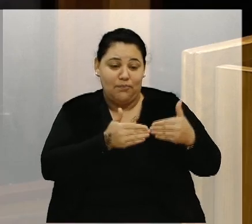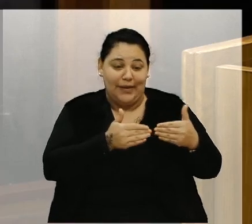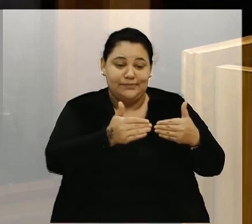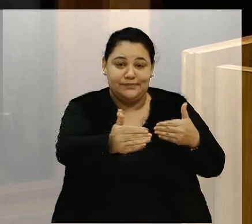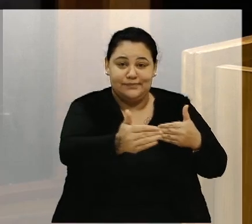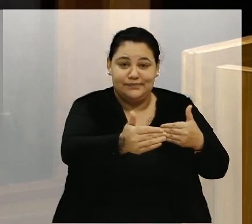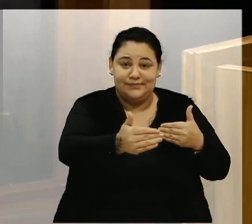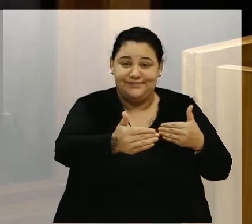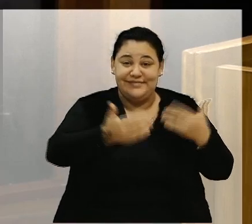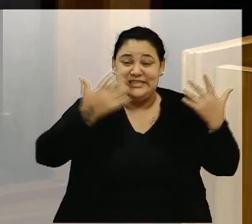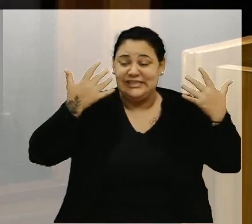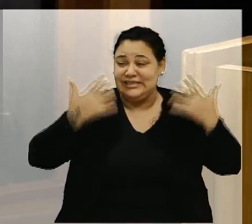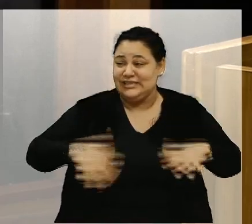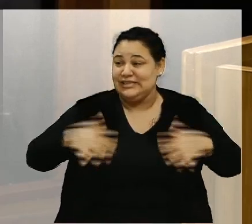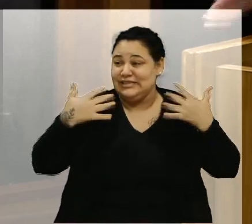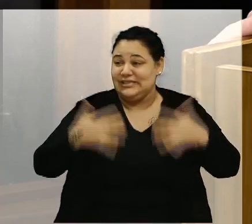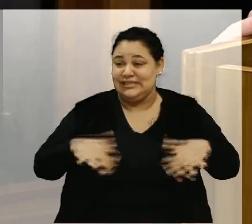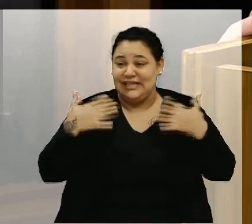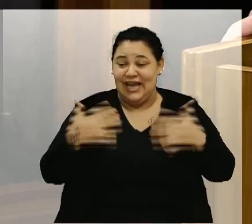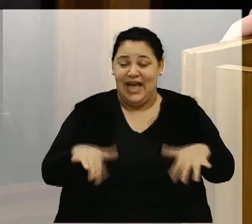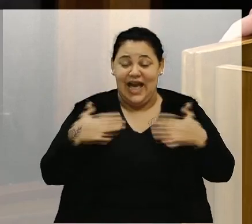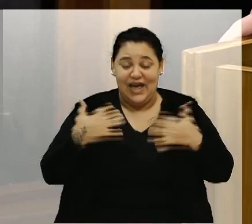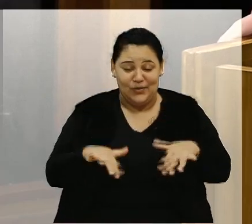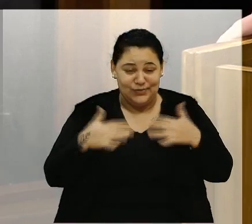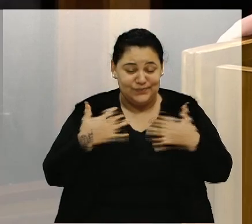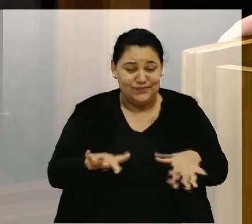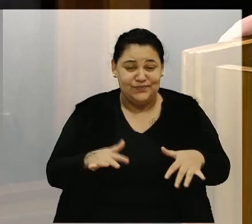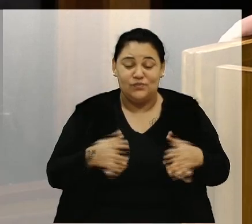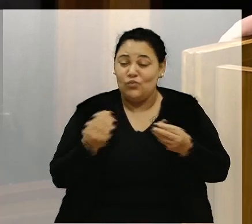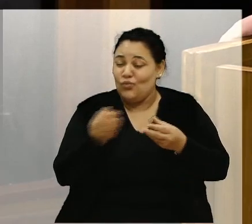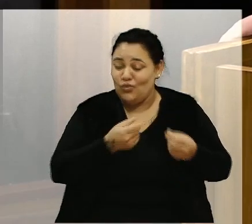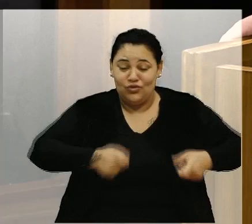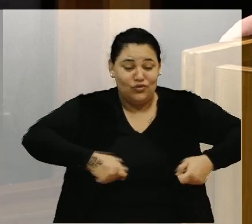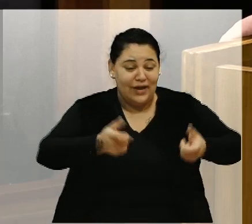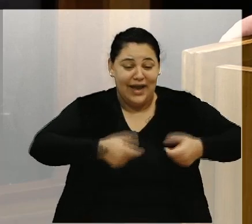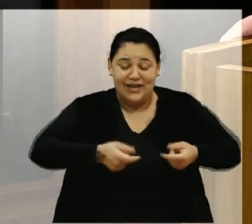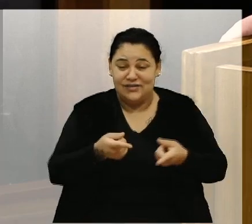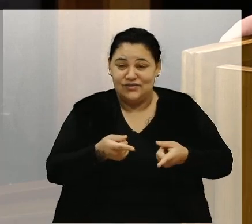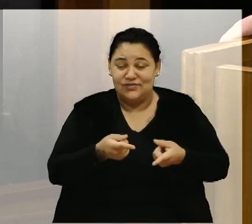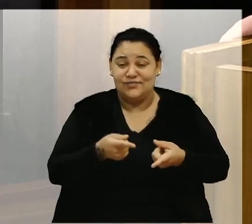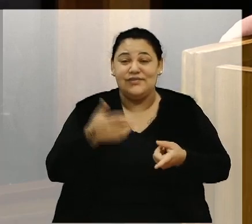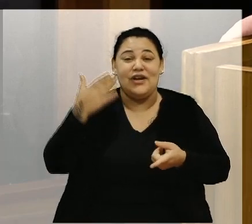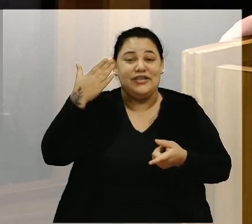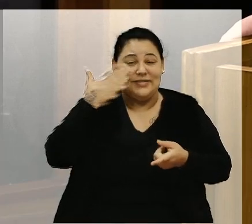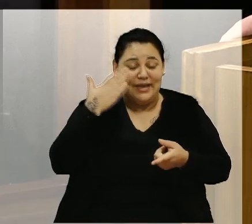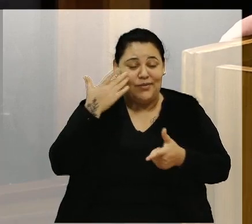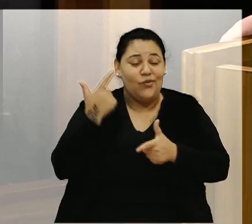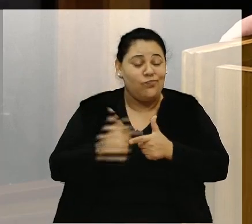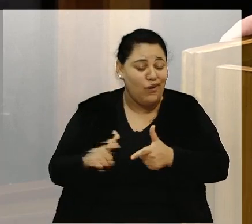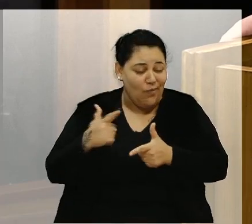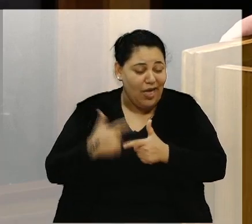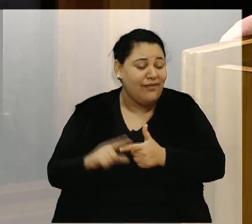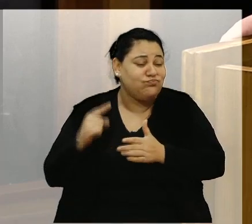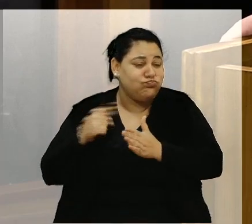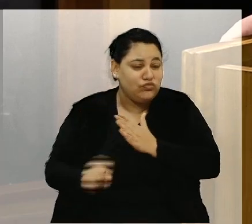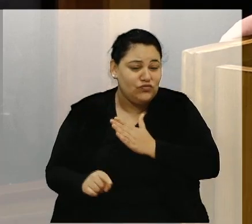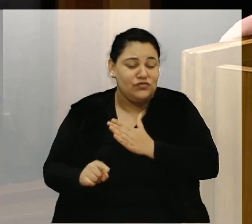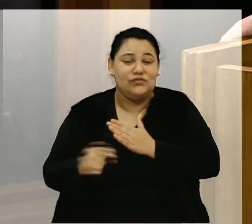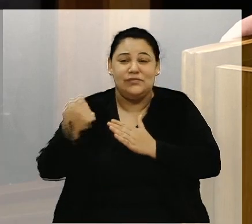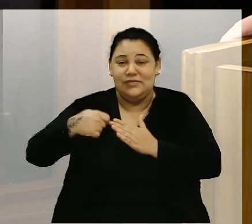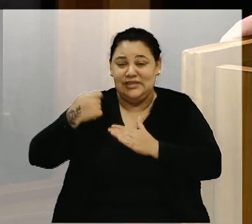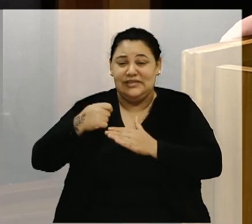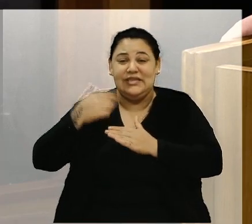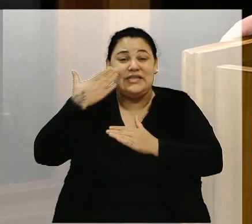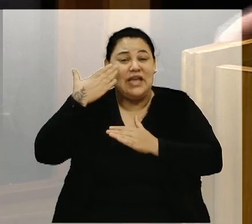despesa aumenta e a receita recua. Então a gente sabe que o pepino ele vai ser meio graúdo e precisa de muita celeridade